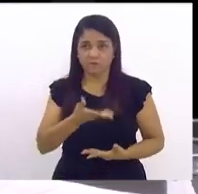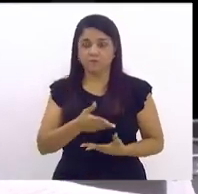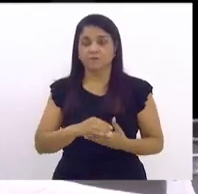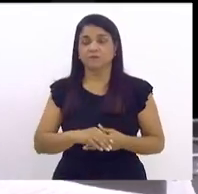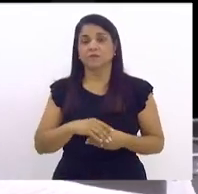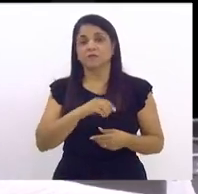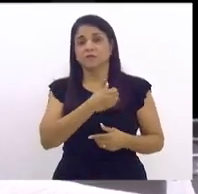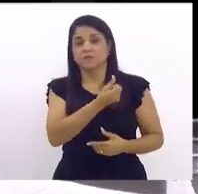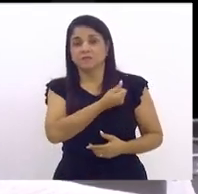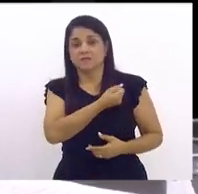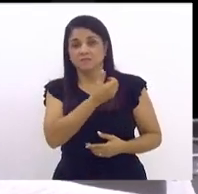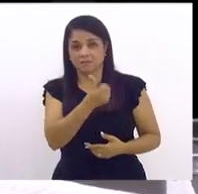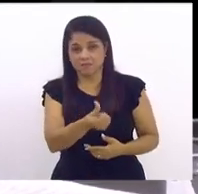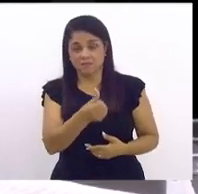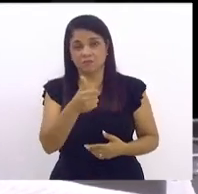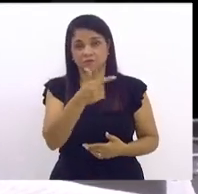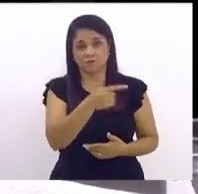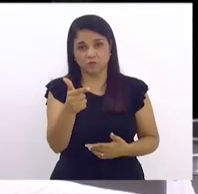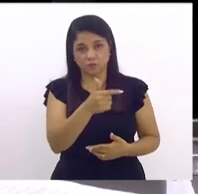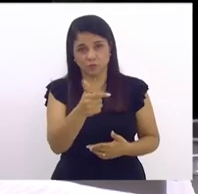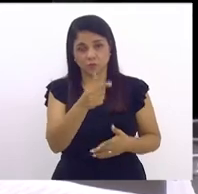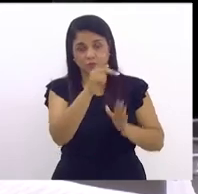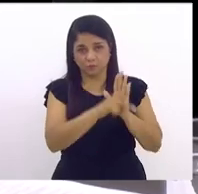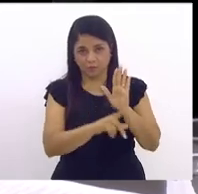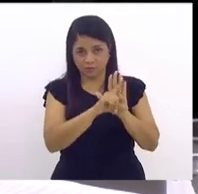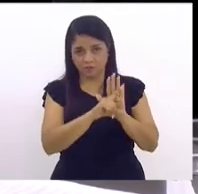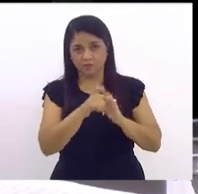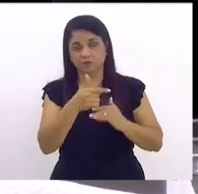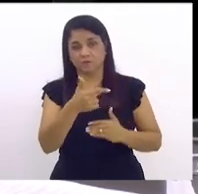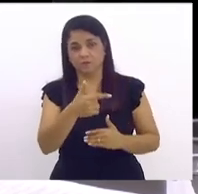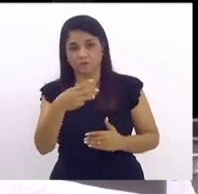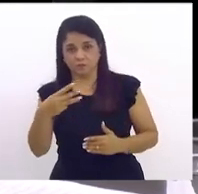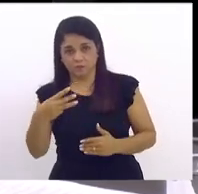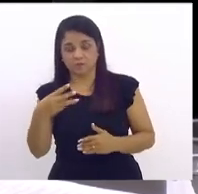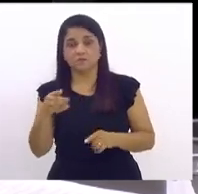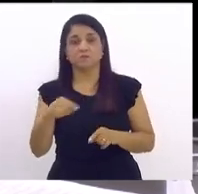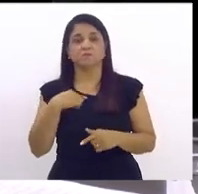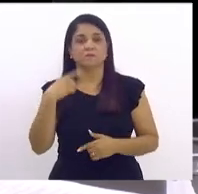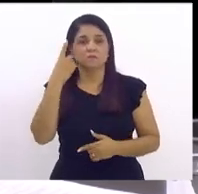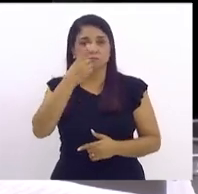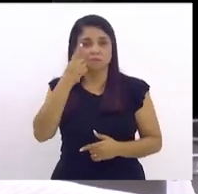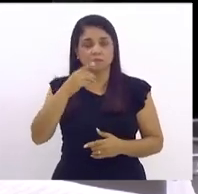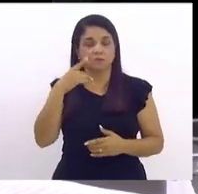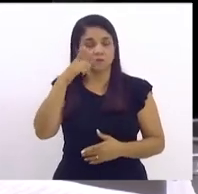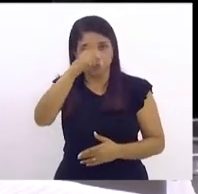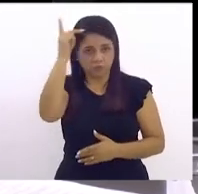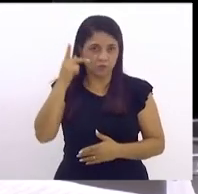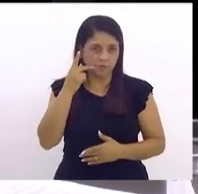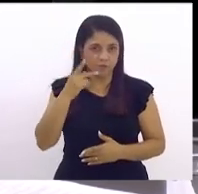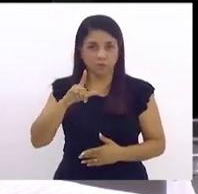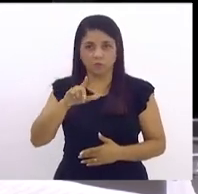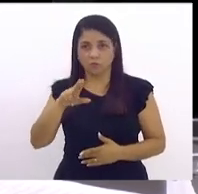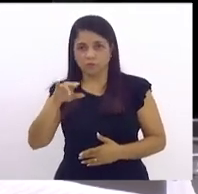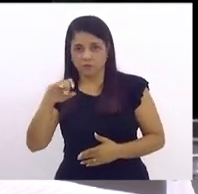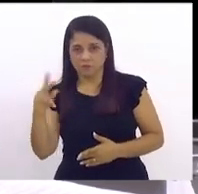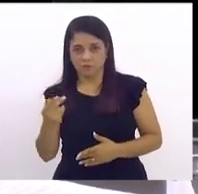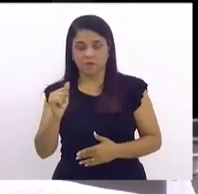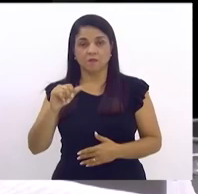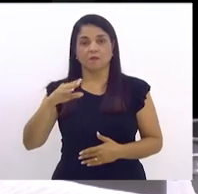Item 6 da pauta, projeto de lei 2281 de 23, de autoria dos deputados Luiz Paulo, Lucinha e Cláudio Caiado, que altera a